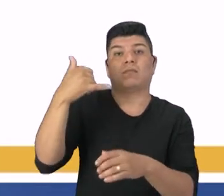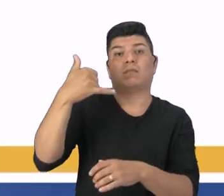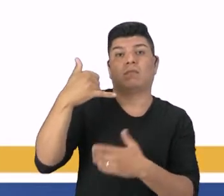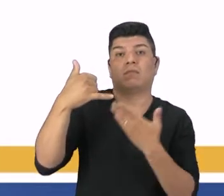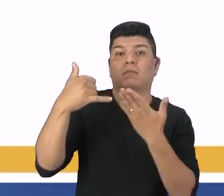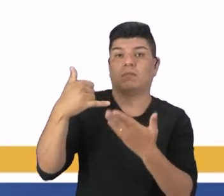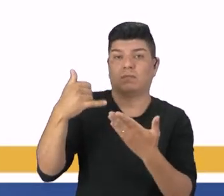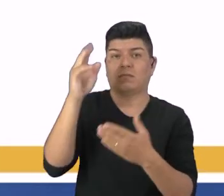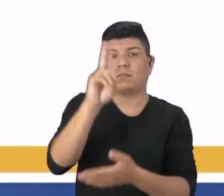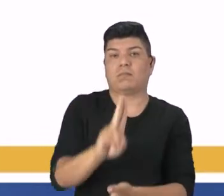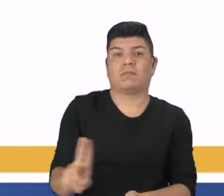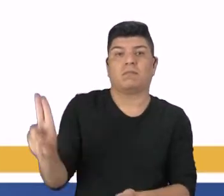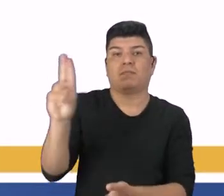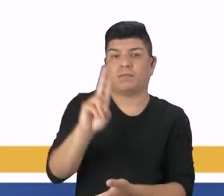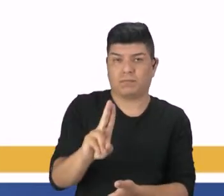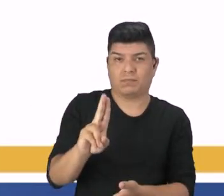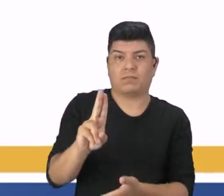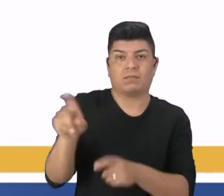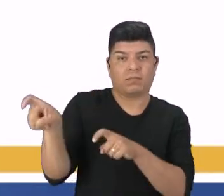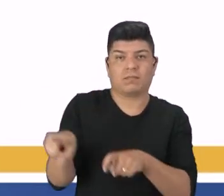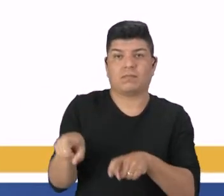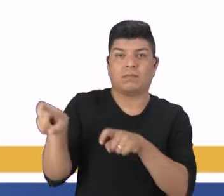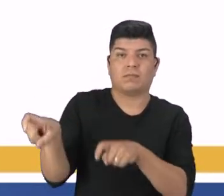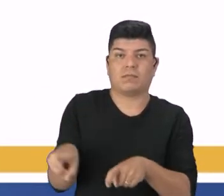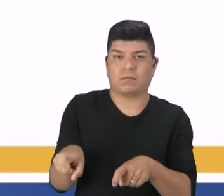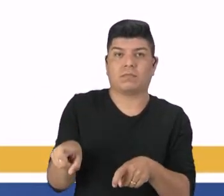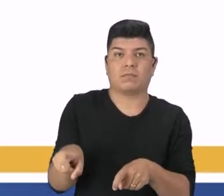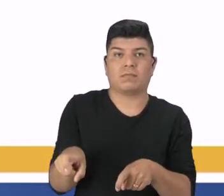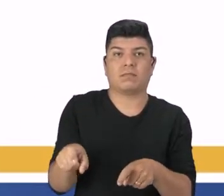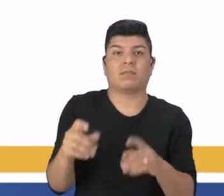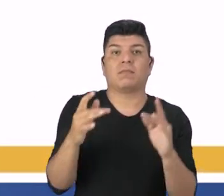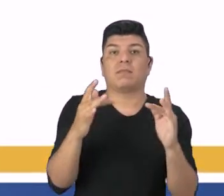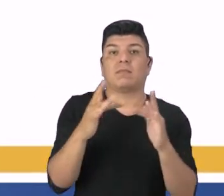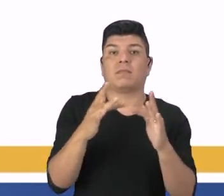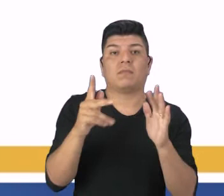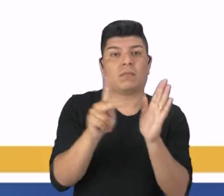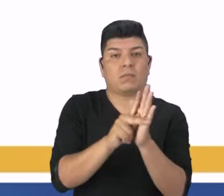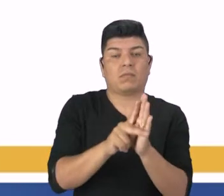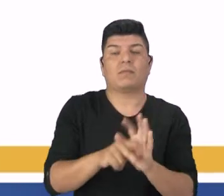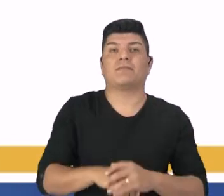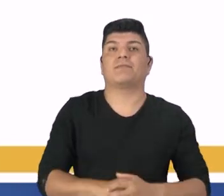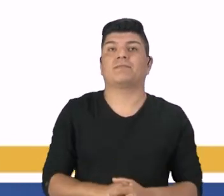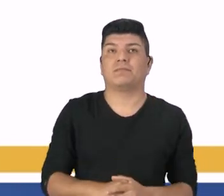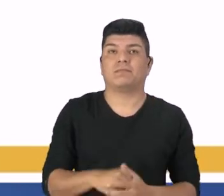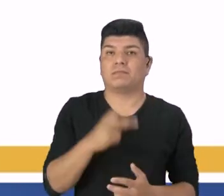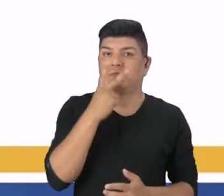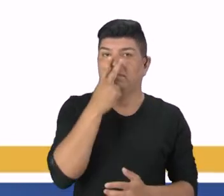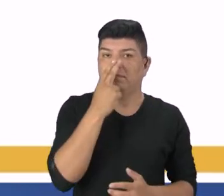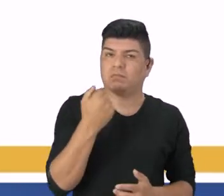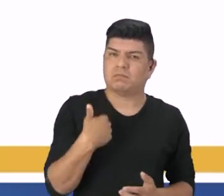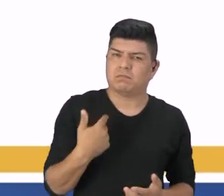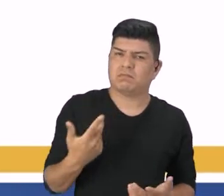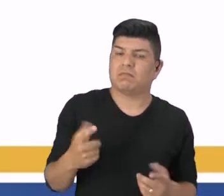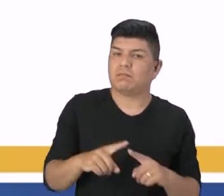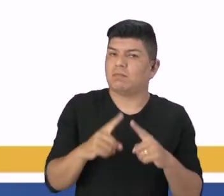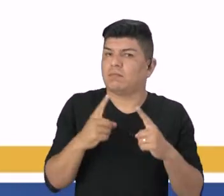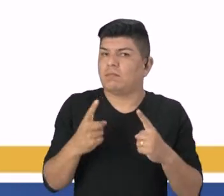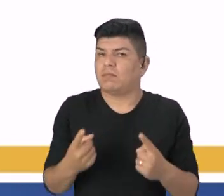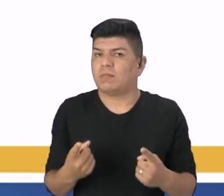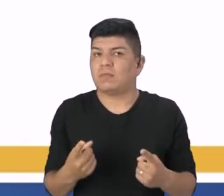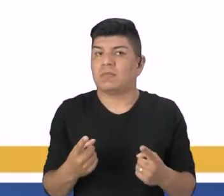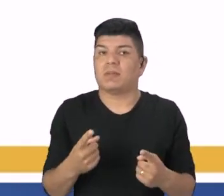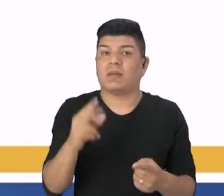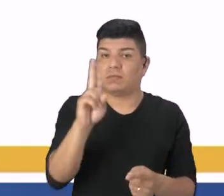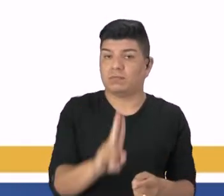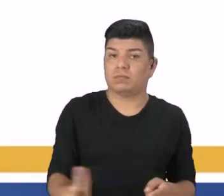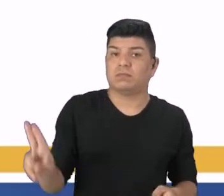celular é usado para o negócio rural e acesso pessoal. Pode parecer fora do lugar, mas a